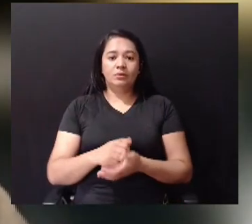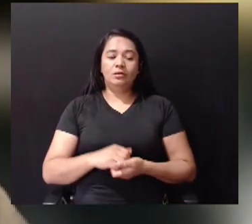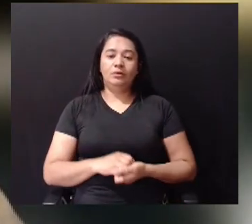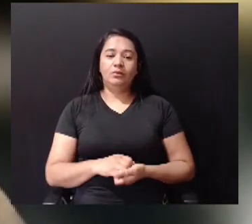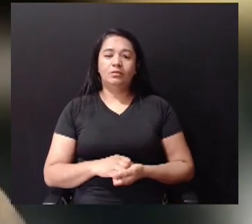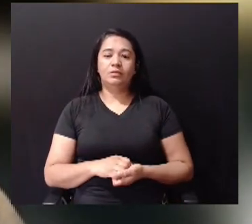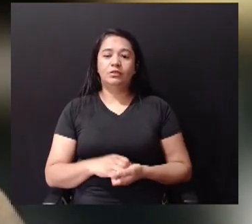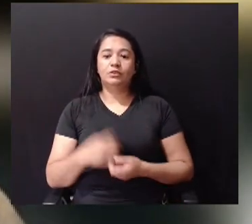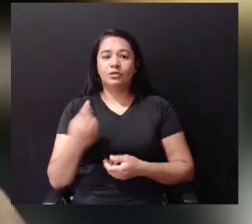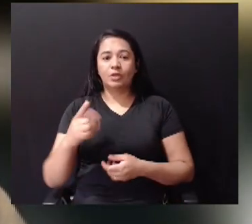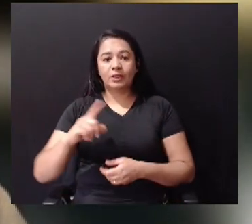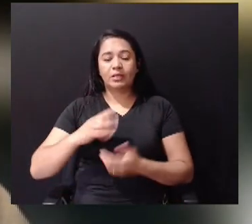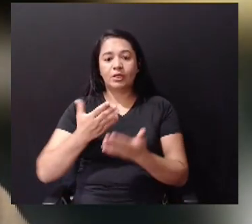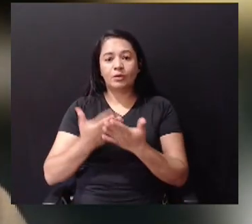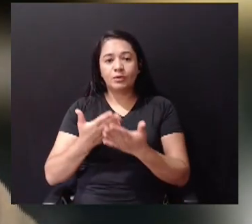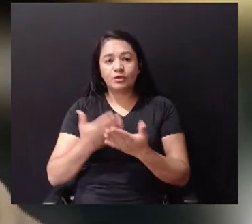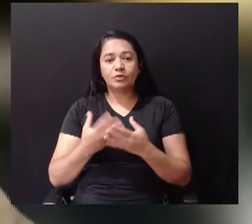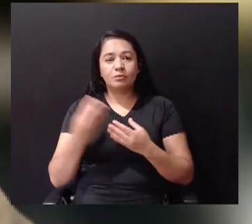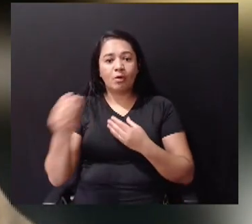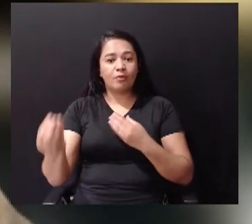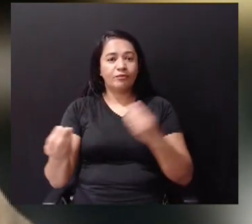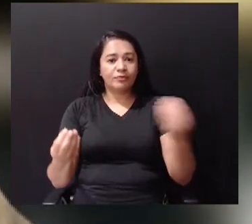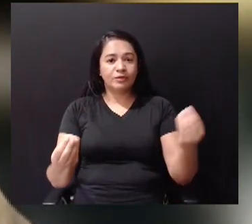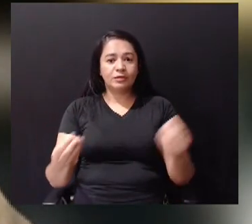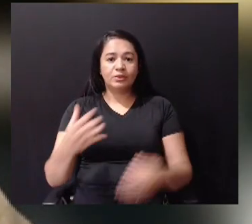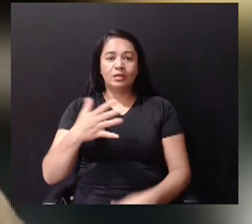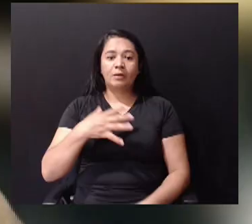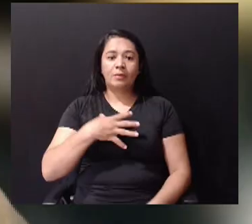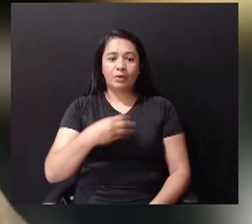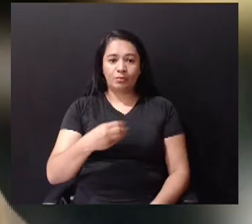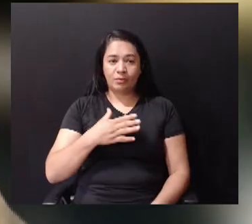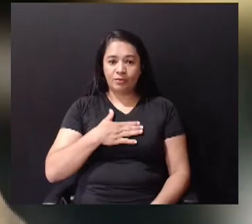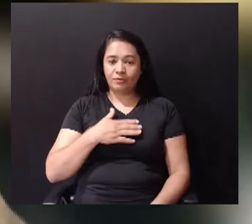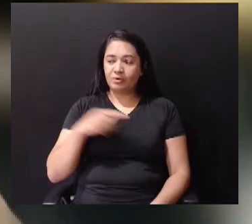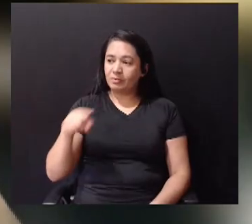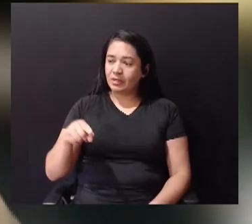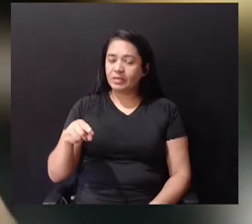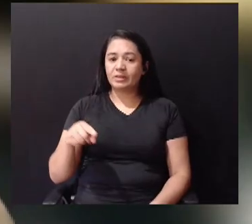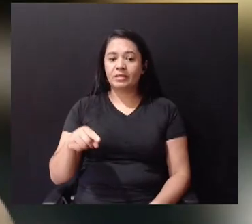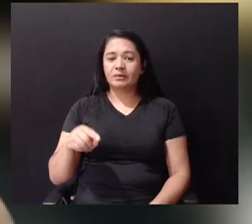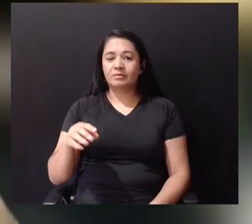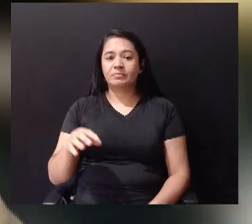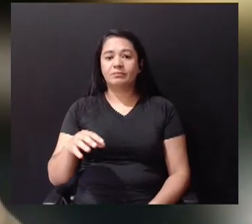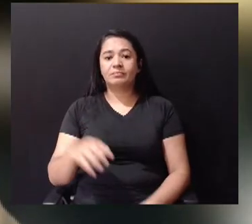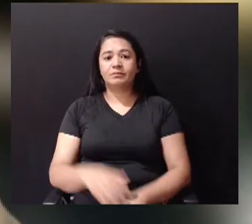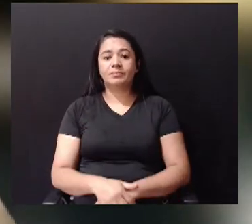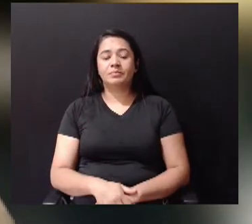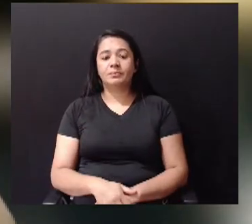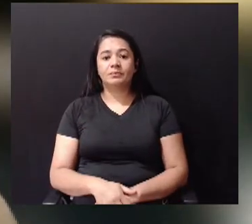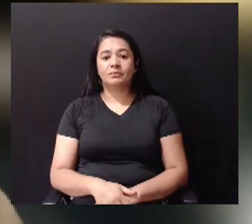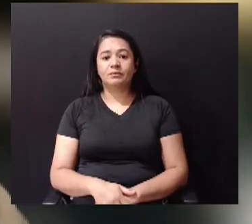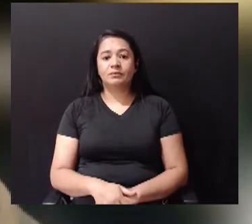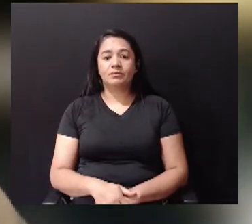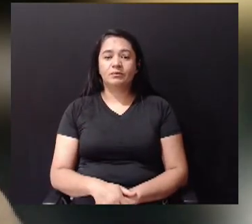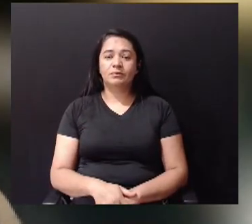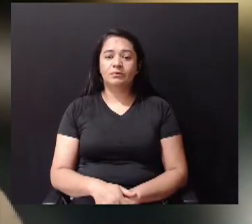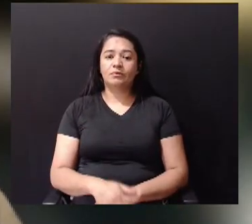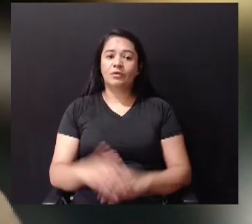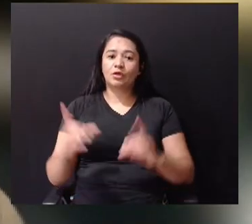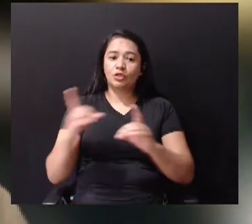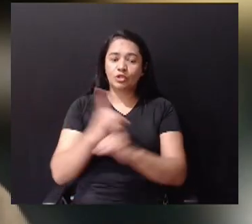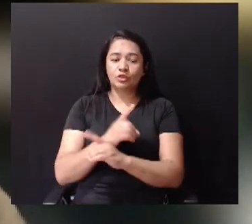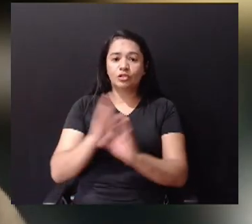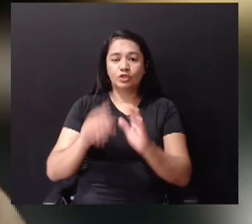oferecer para o meu filho nessa instituição. Esse é o ponto, né? O diagnóstico foi feito, se mais precoce,